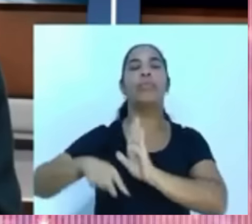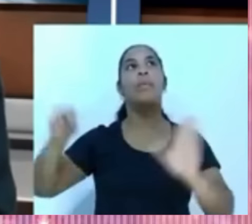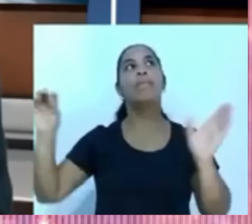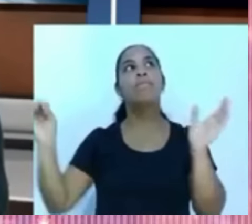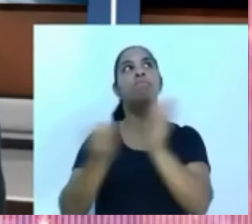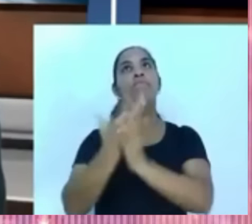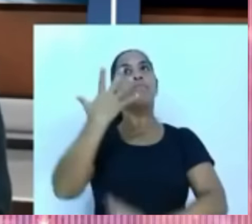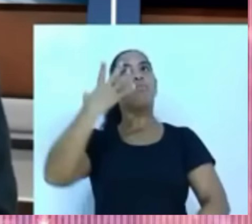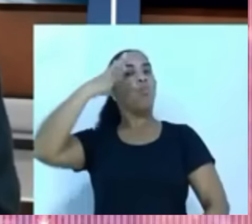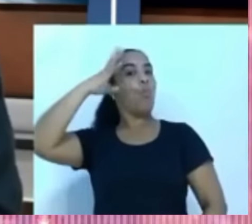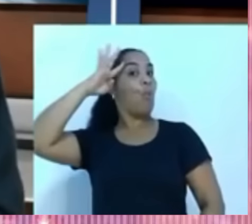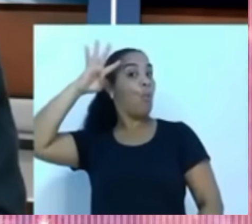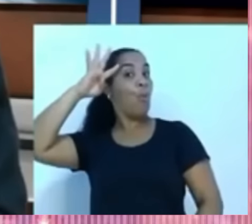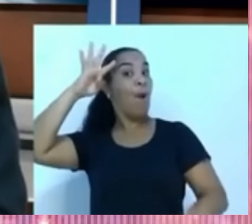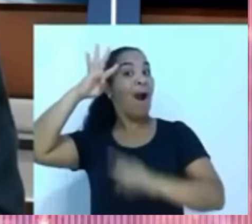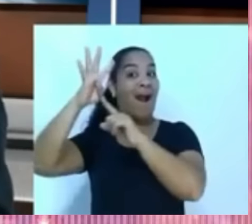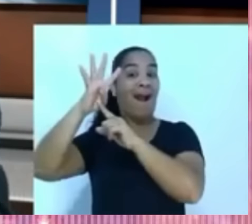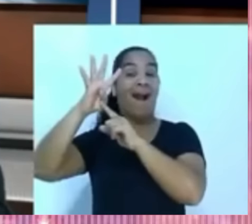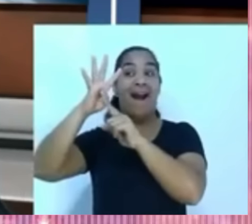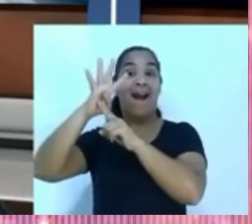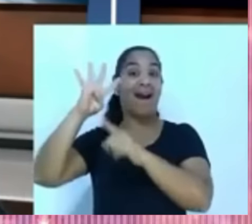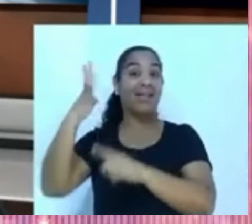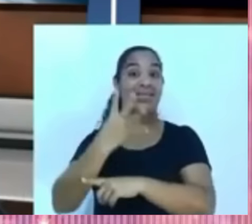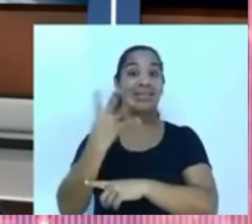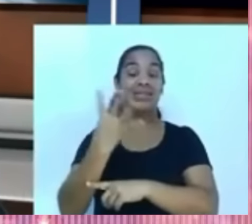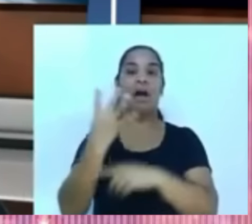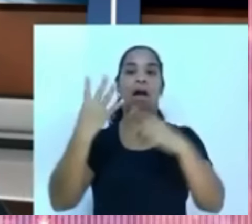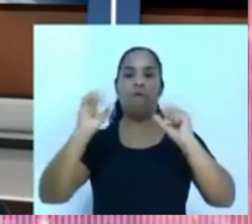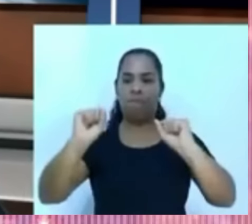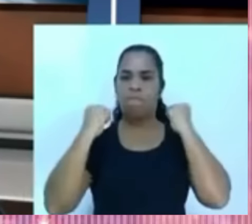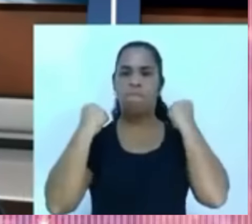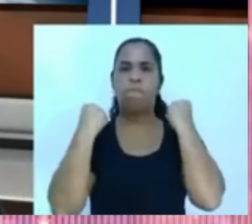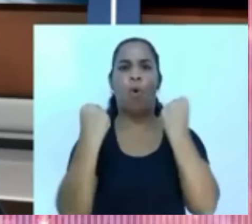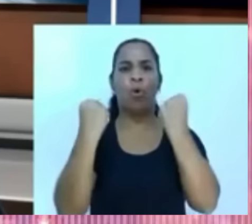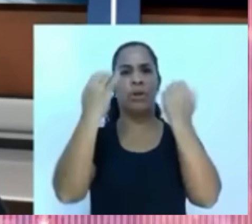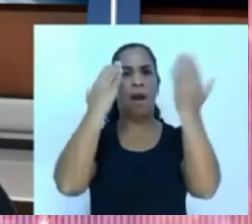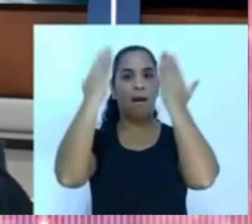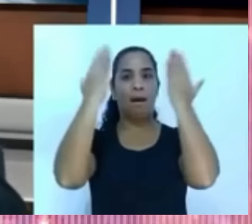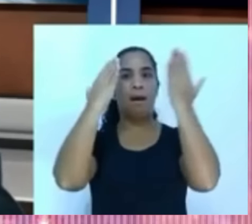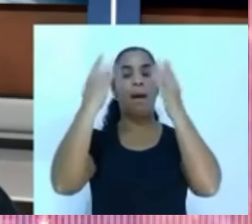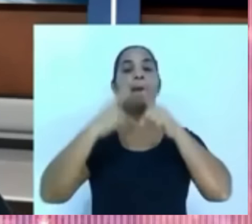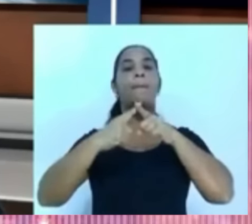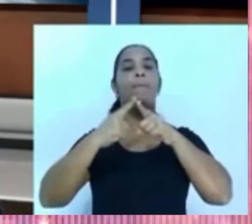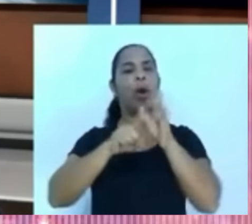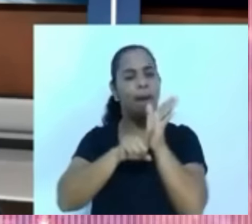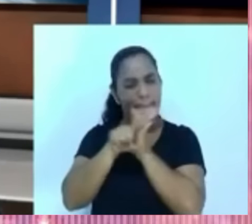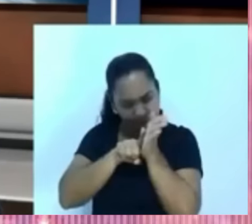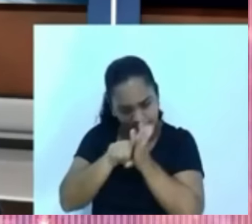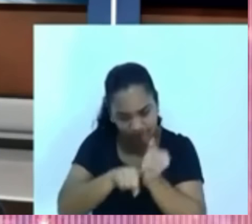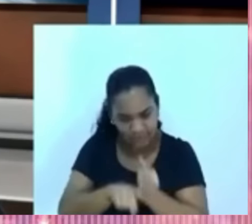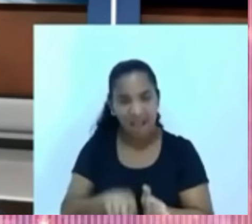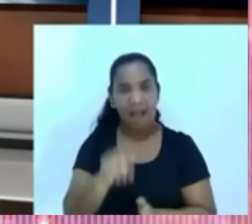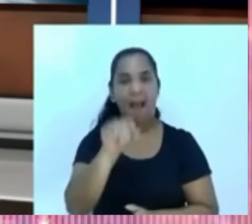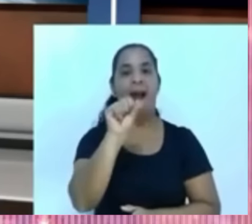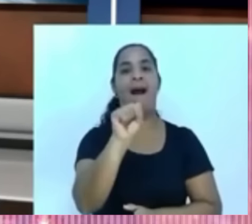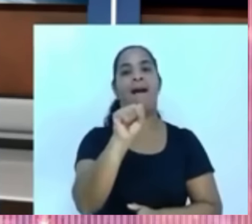psicologia se tornou revolucionária Porque ela foi buscar o ser que somos a